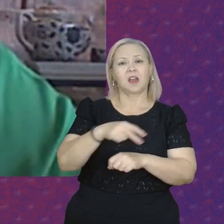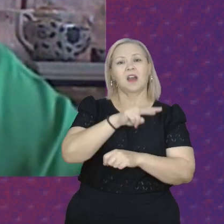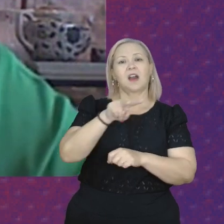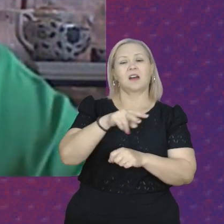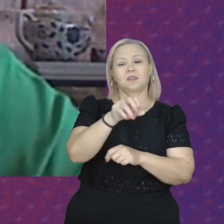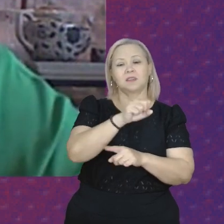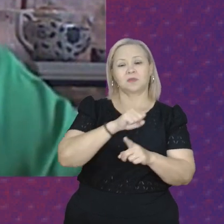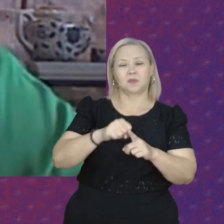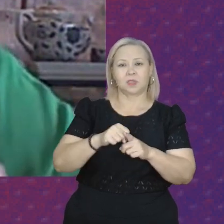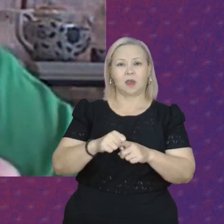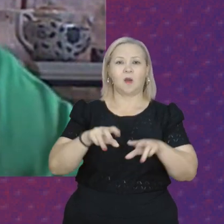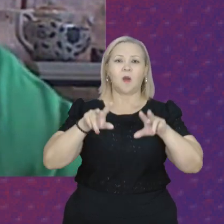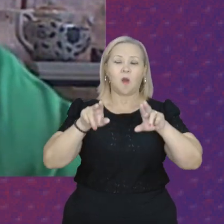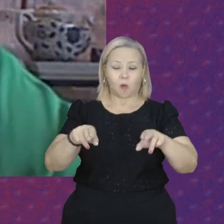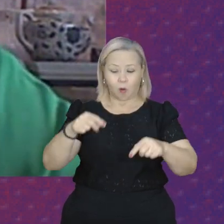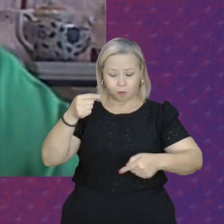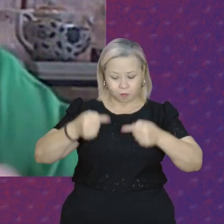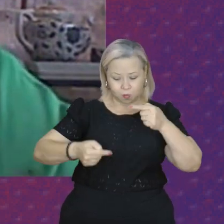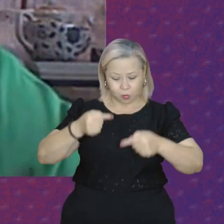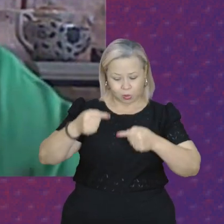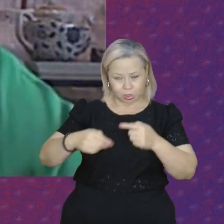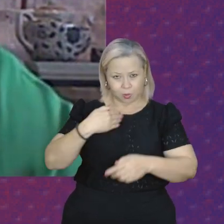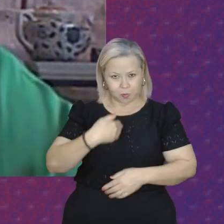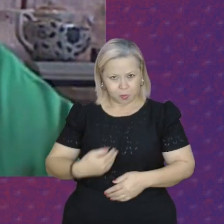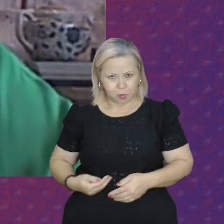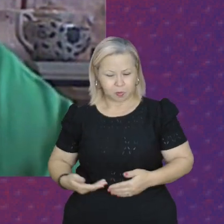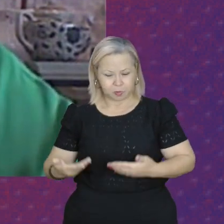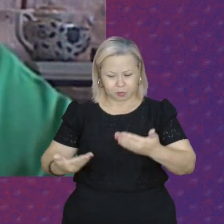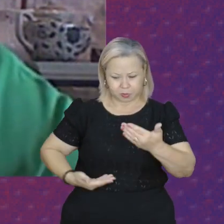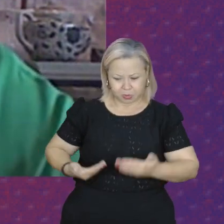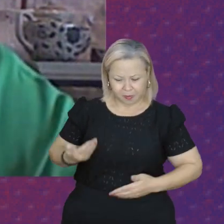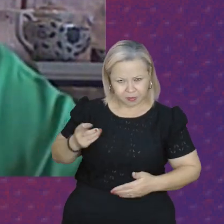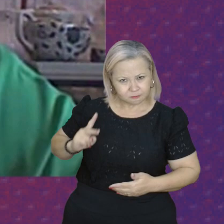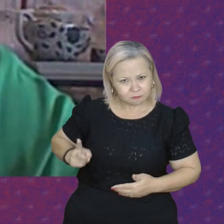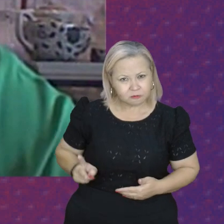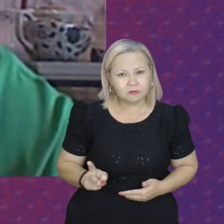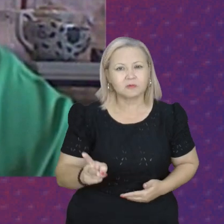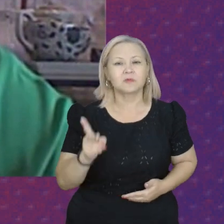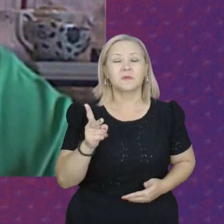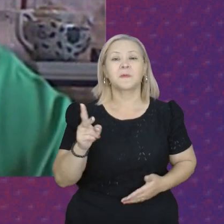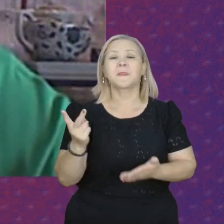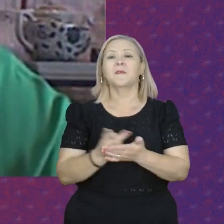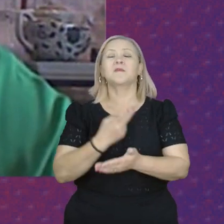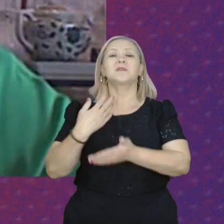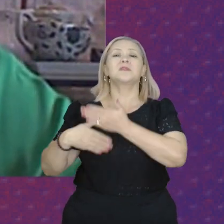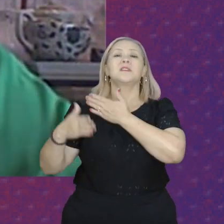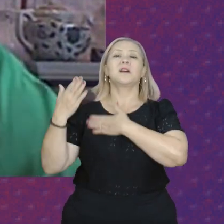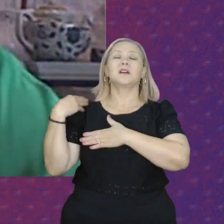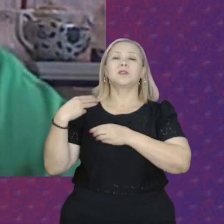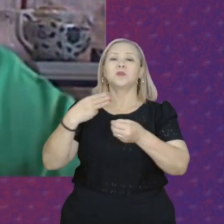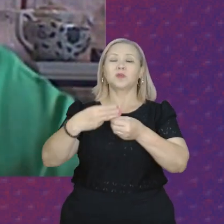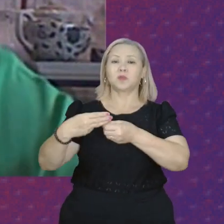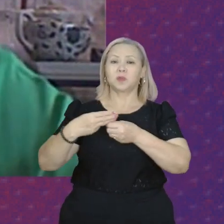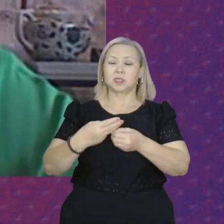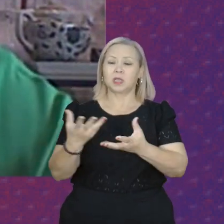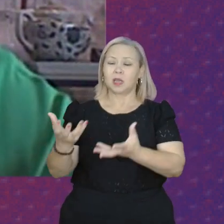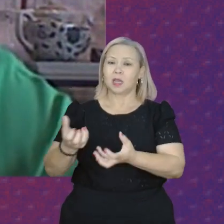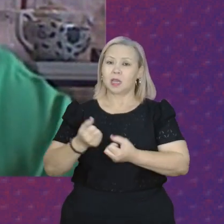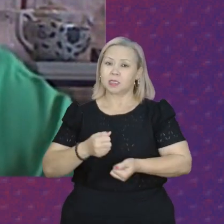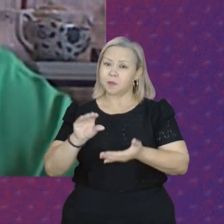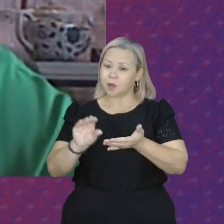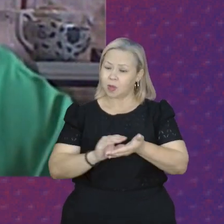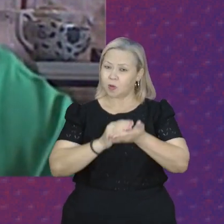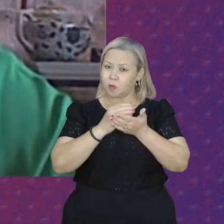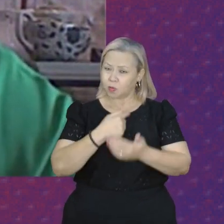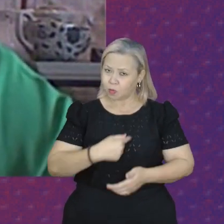pública, com serviços permanentes, contínuos. O que acontecia antes? Os municípios recebiam recursos do